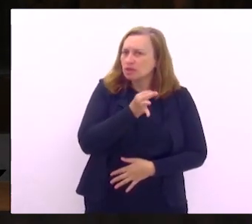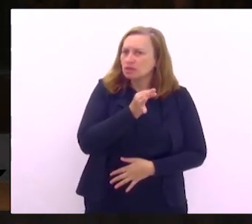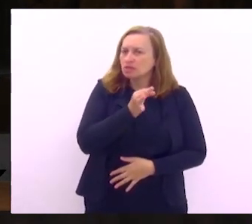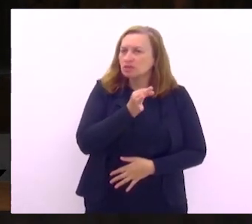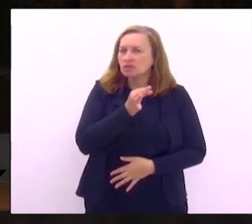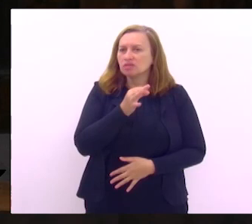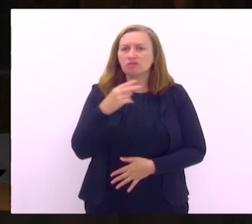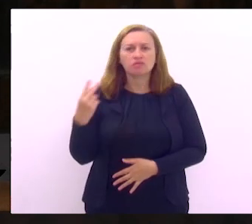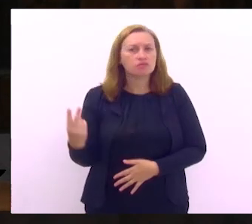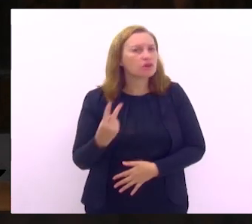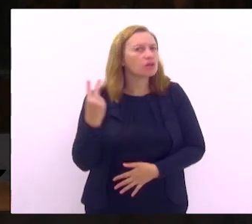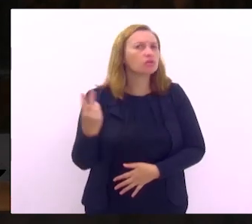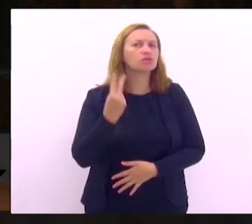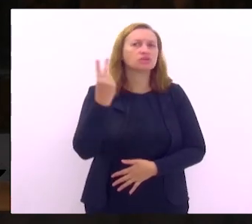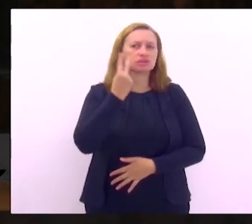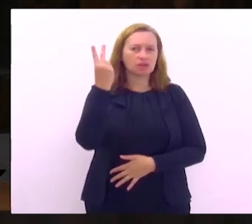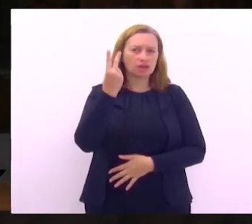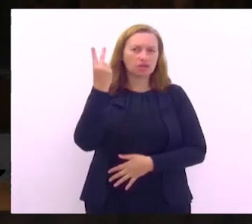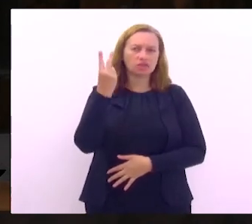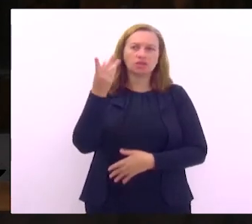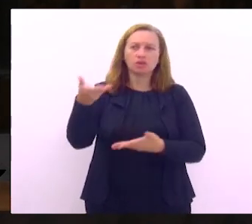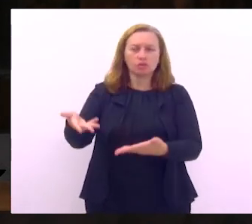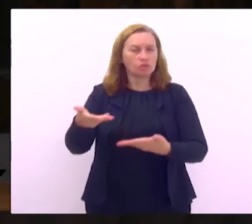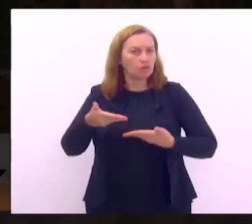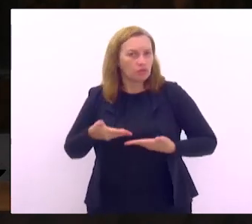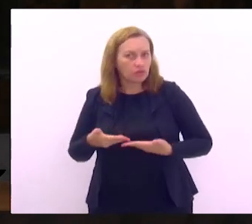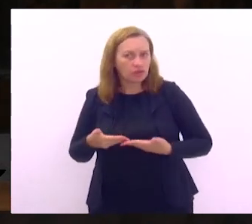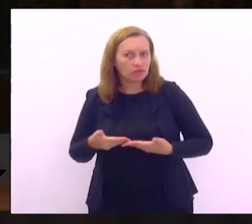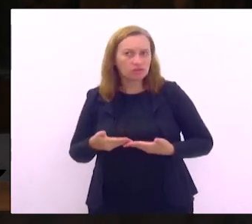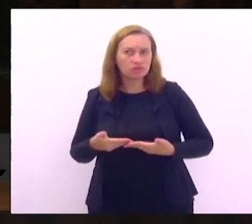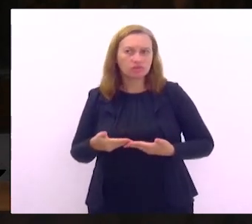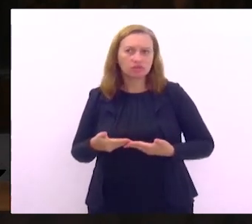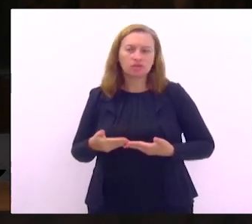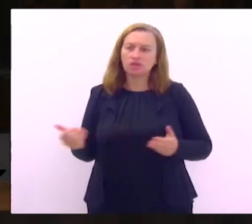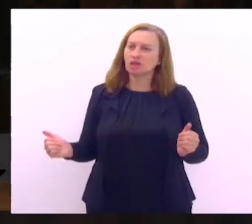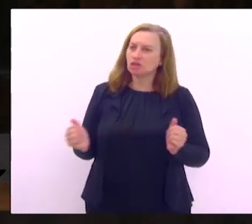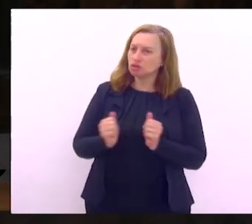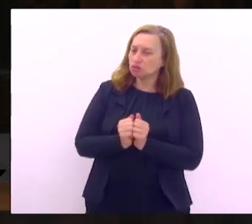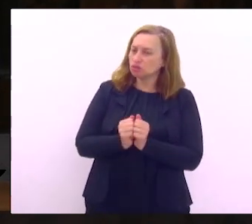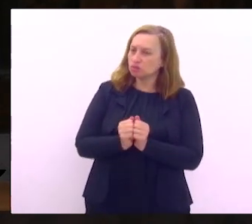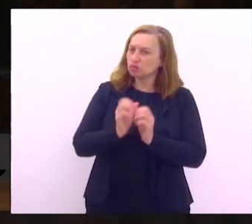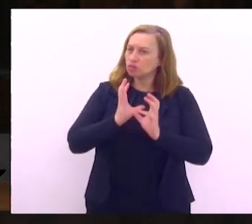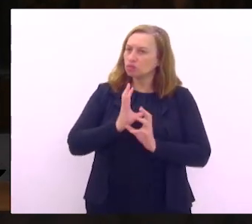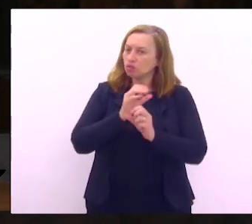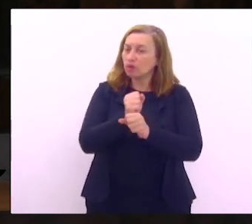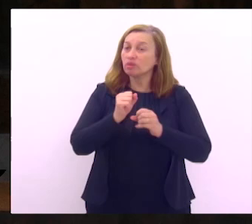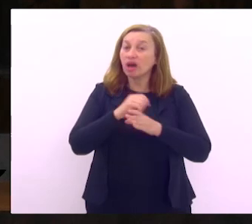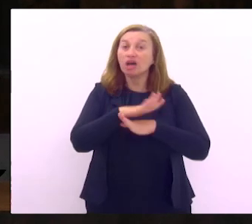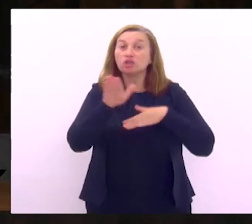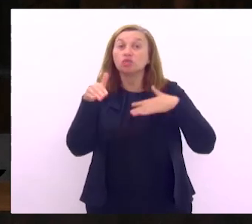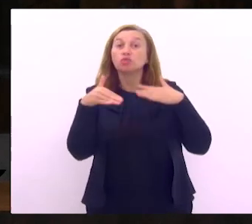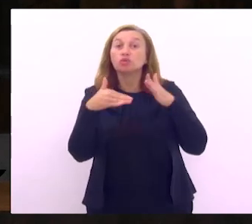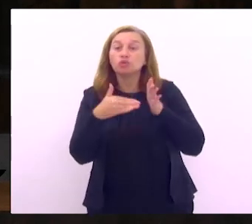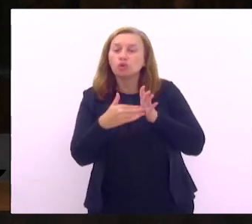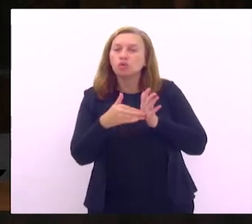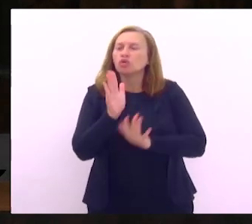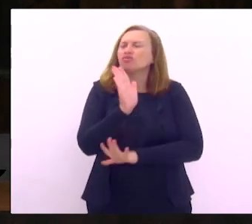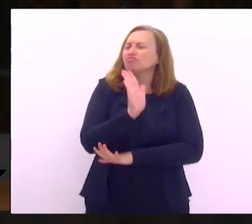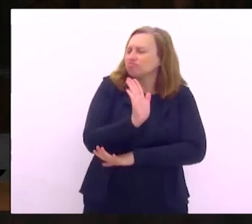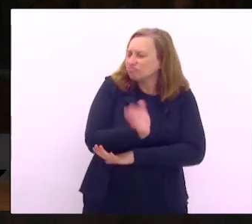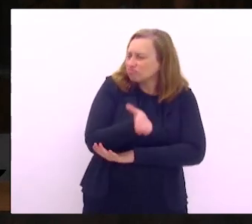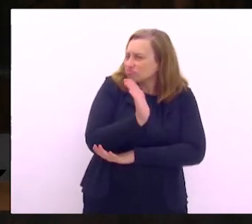muito valorizada pelo convite que Vossa Excelência me faz para estar hoje, me somando a todos aqueles que já